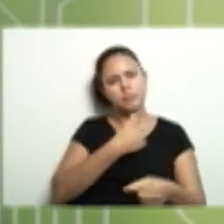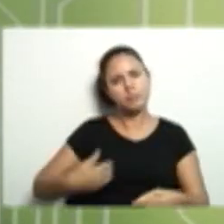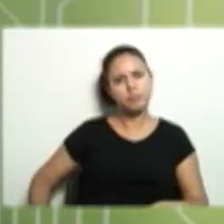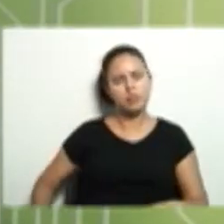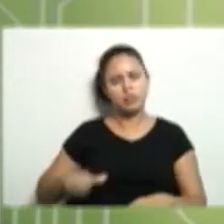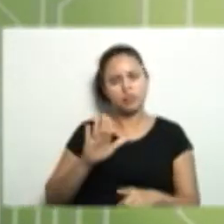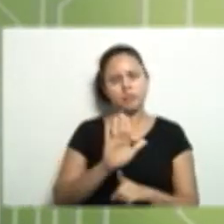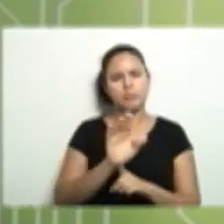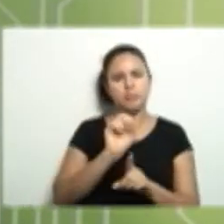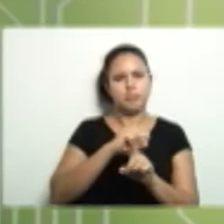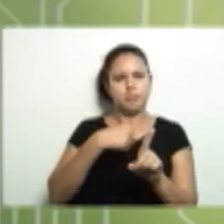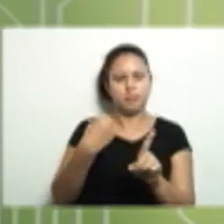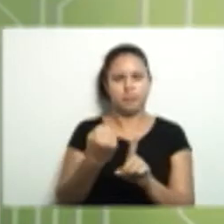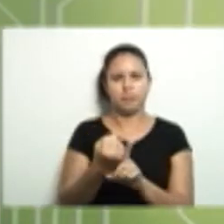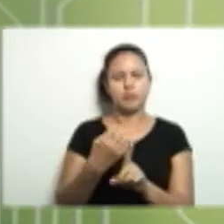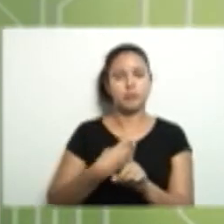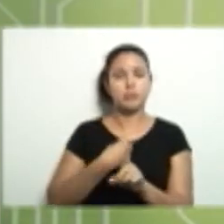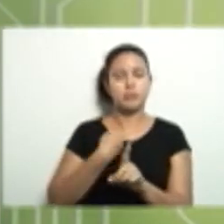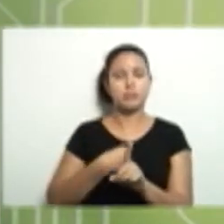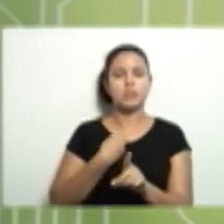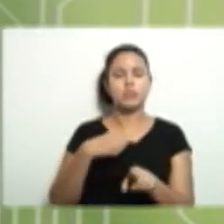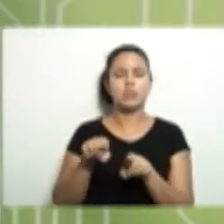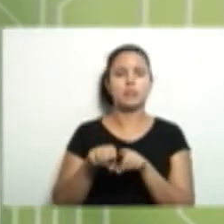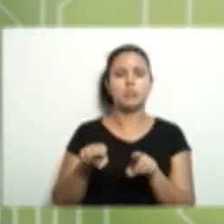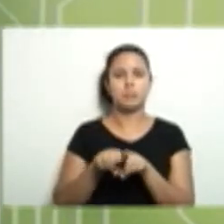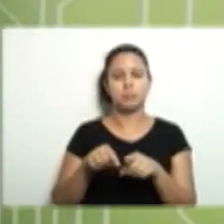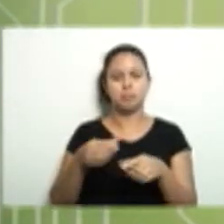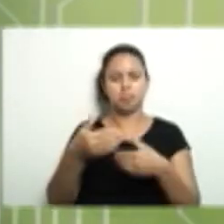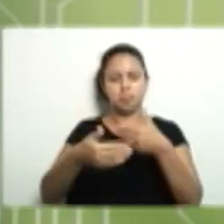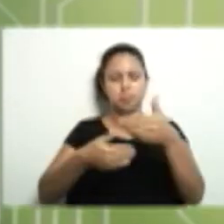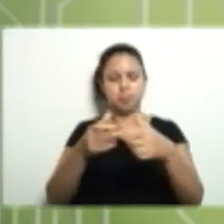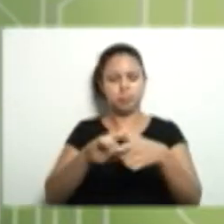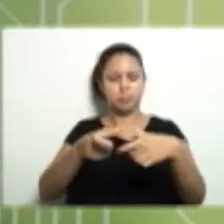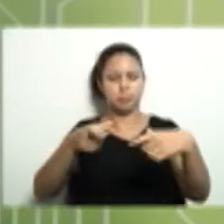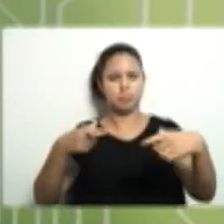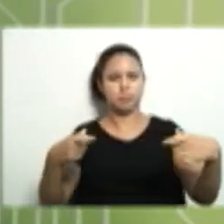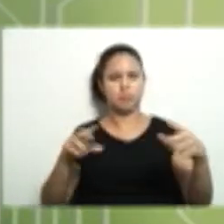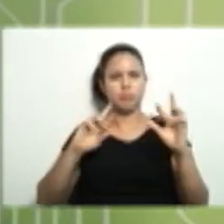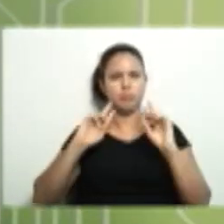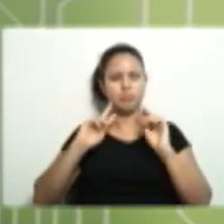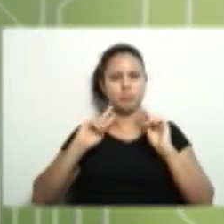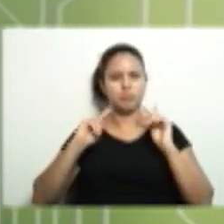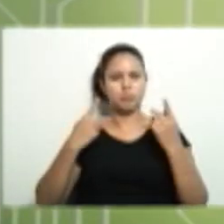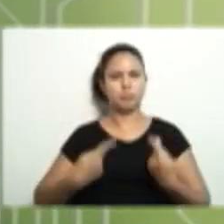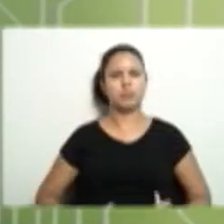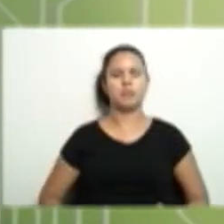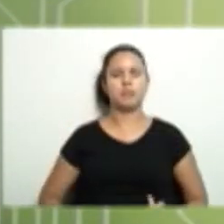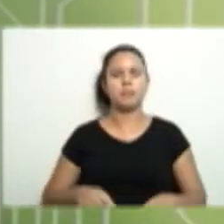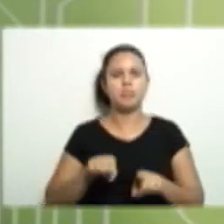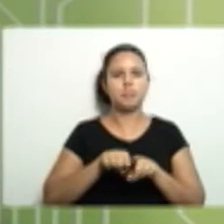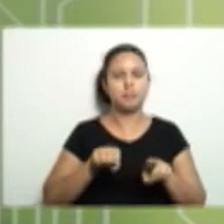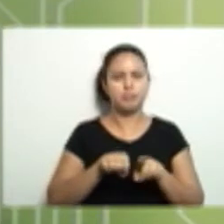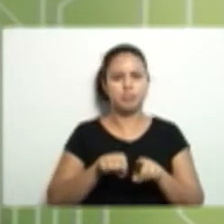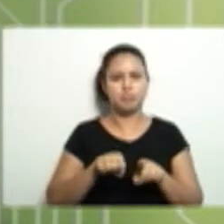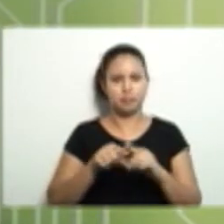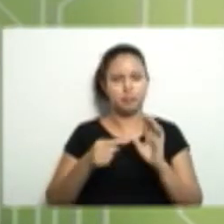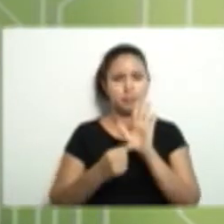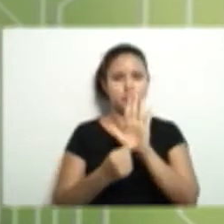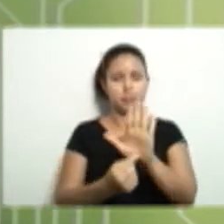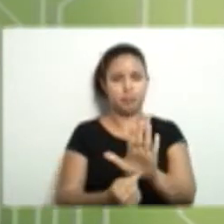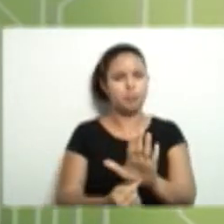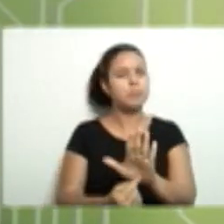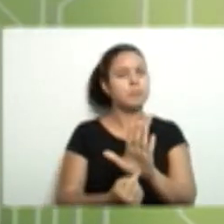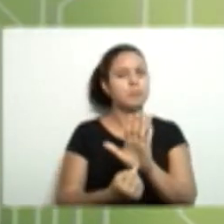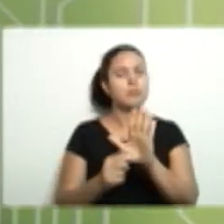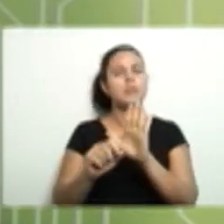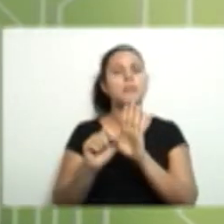de vida e do índice de desenvolvimento humano, que vai medir essa qualidade de vida. Mostramos alguns indicadores desses índices